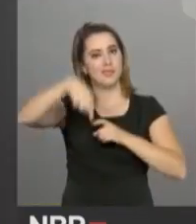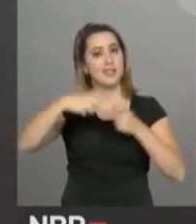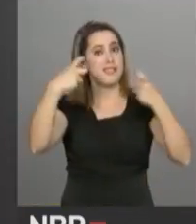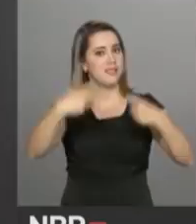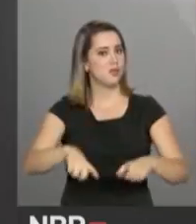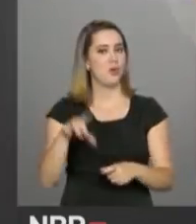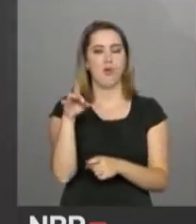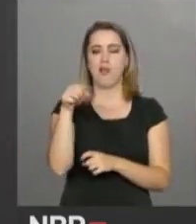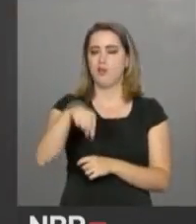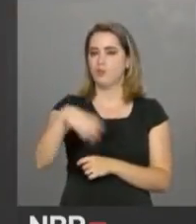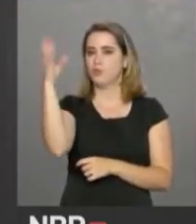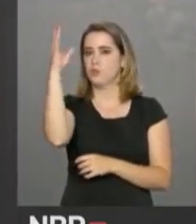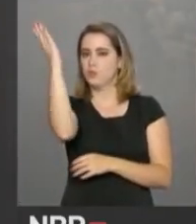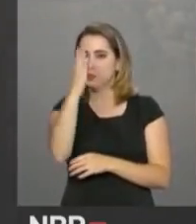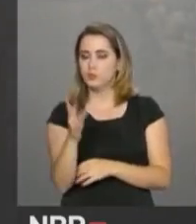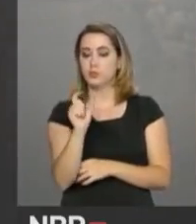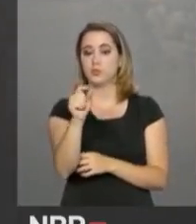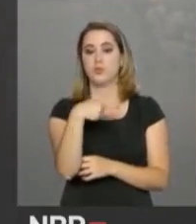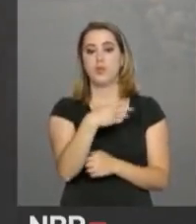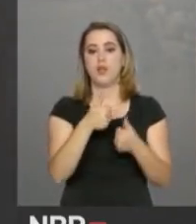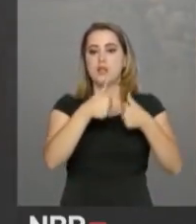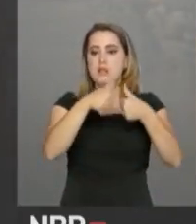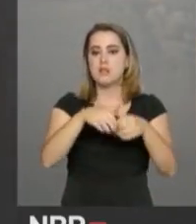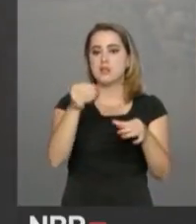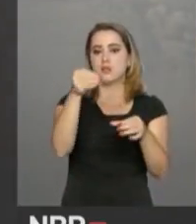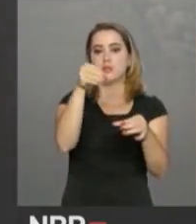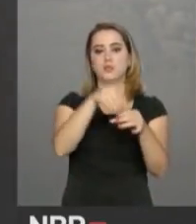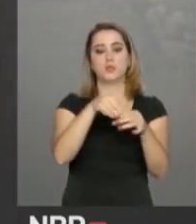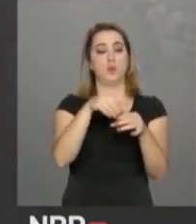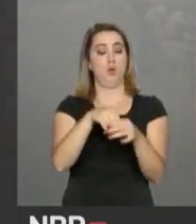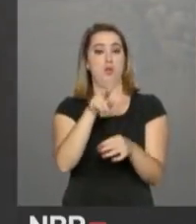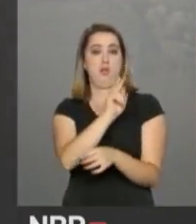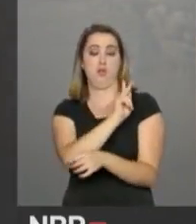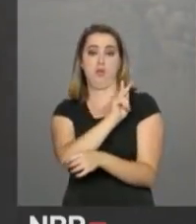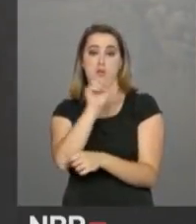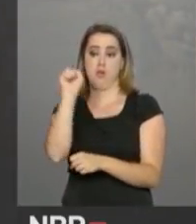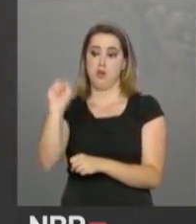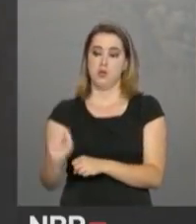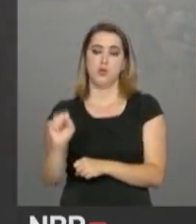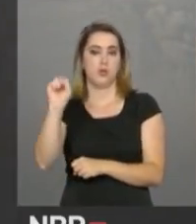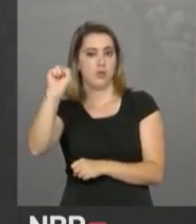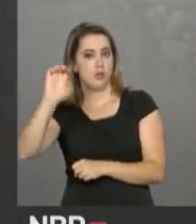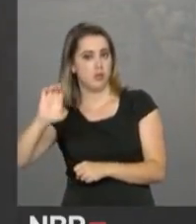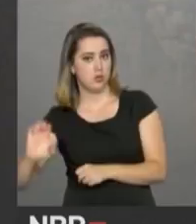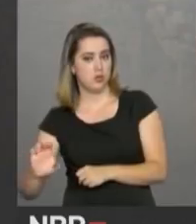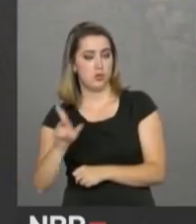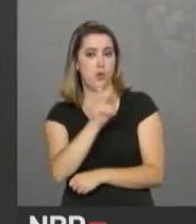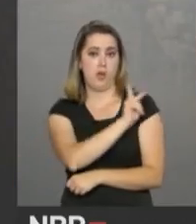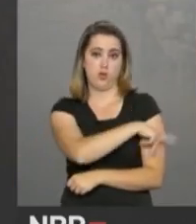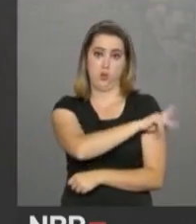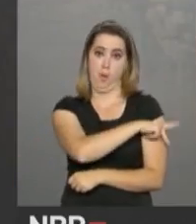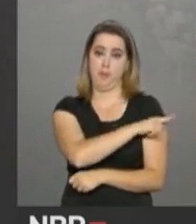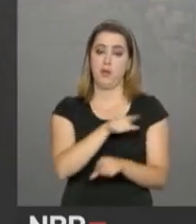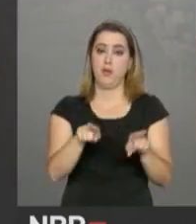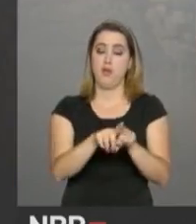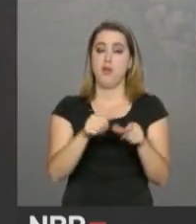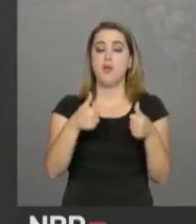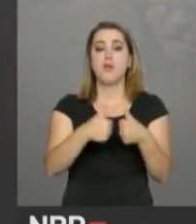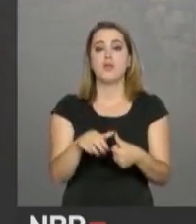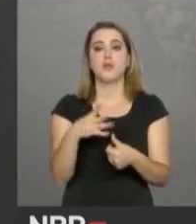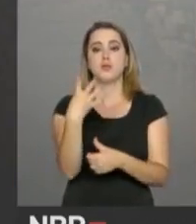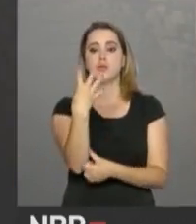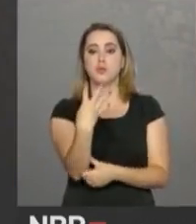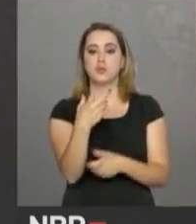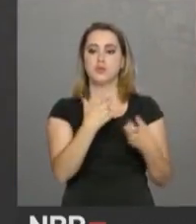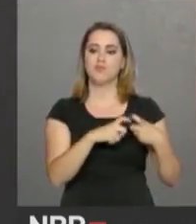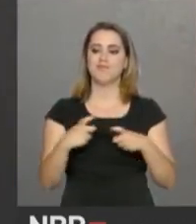O Parque Nacional da Serra da Capivara está localizado nas regiões sudeste e sudoeste do Piauí e conta com territórios de